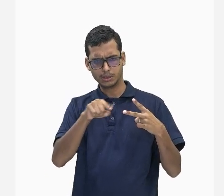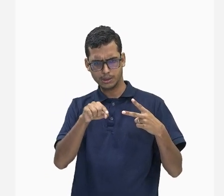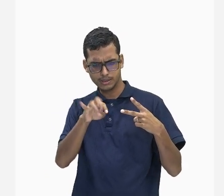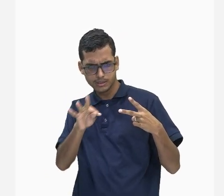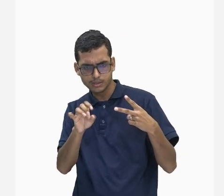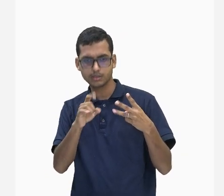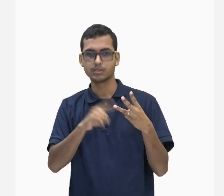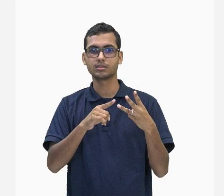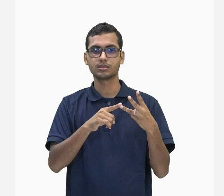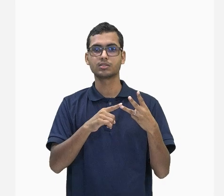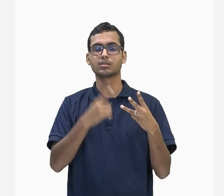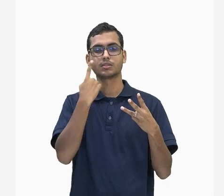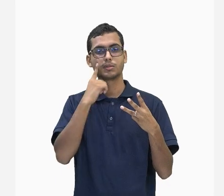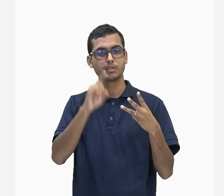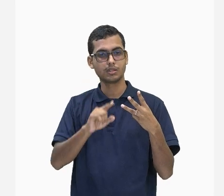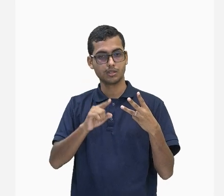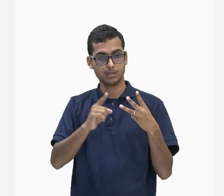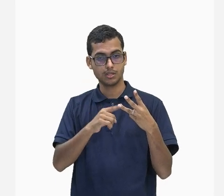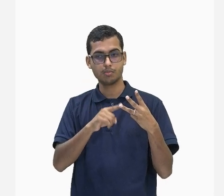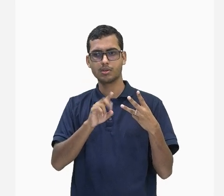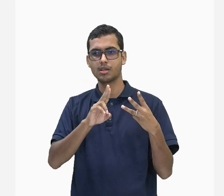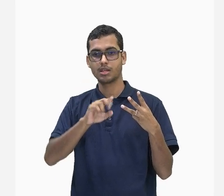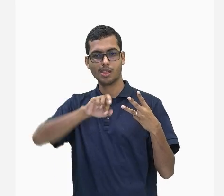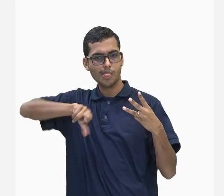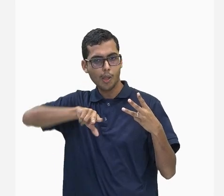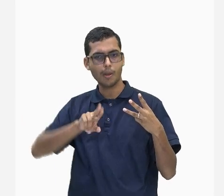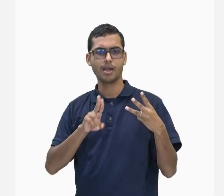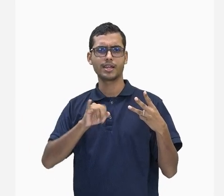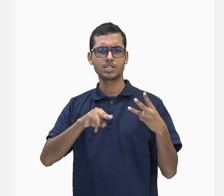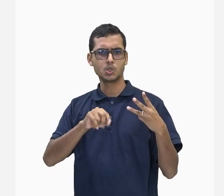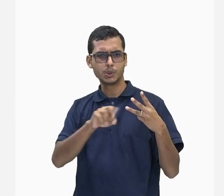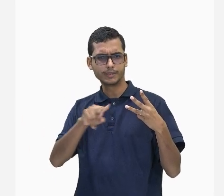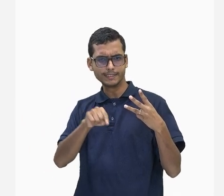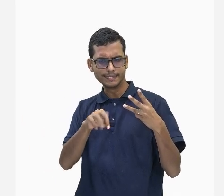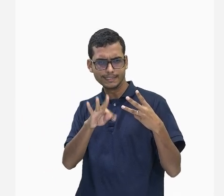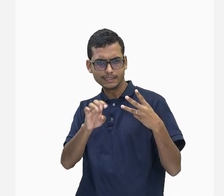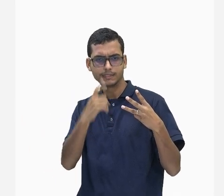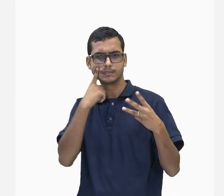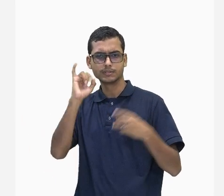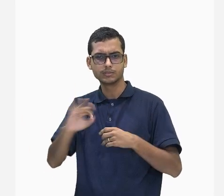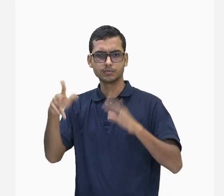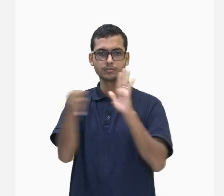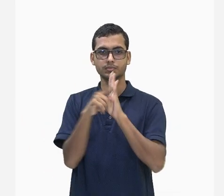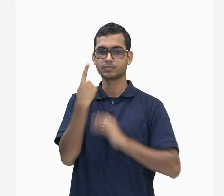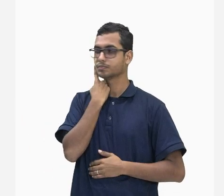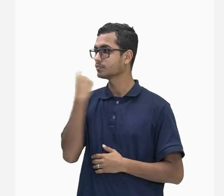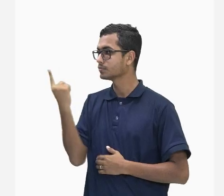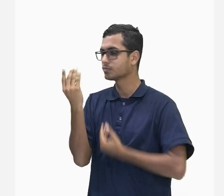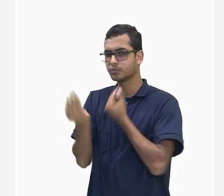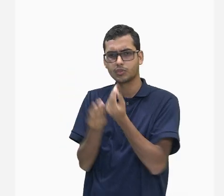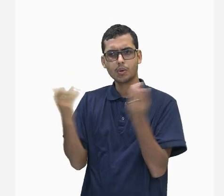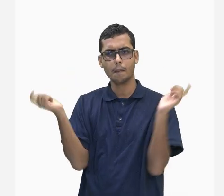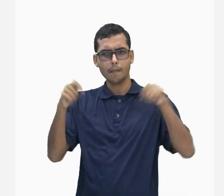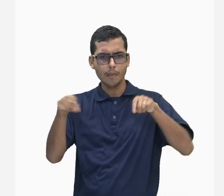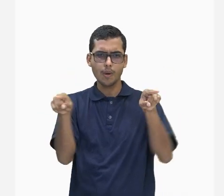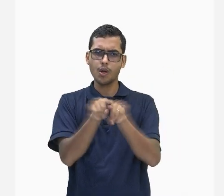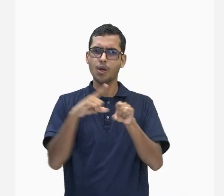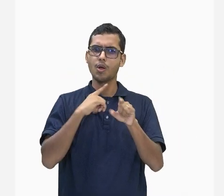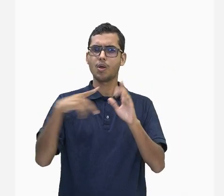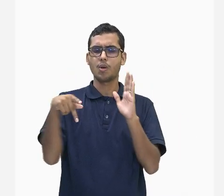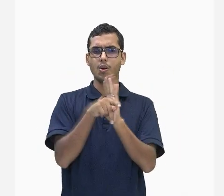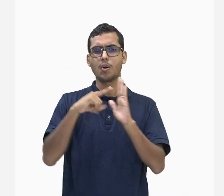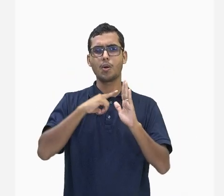é a radiação ultravioleta do tipo C. Então, vamos observar na nossa imagem aí o poder de penetração